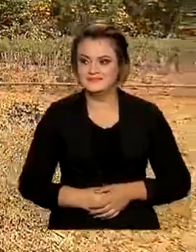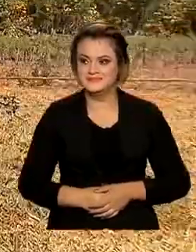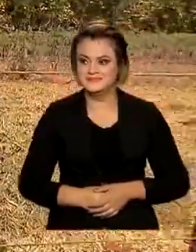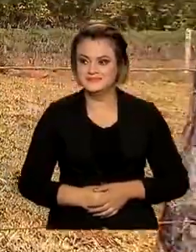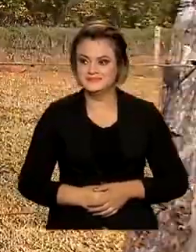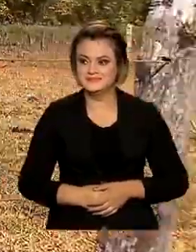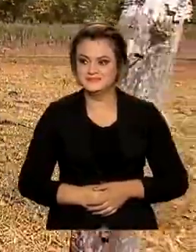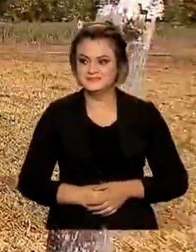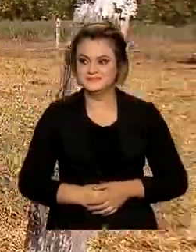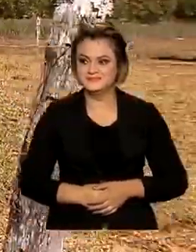E aí